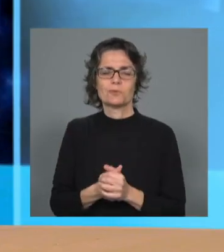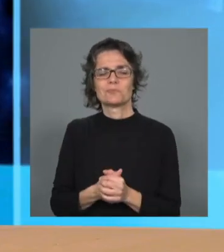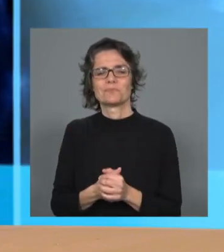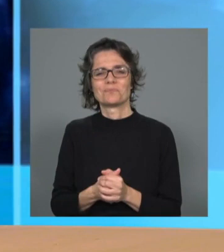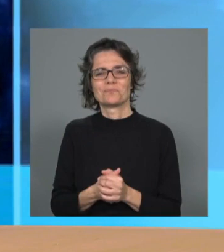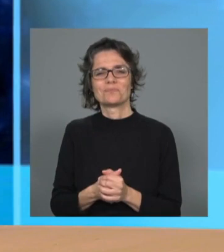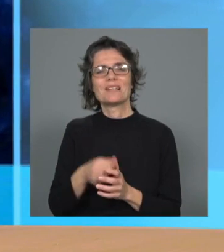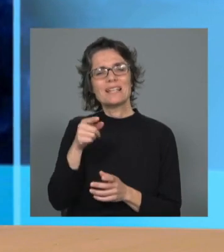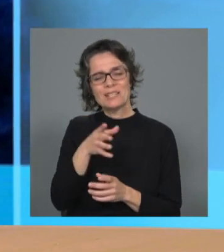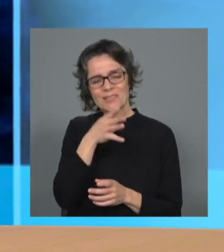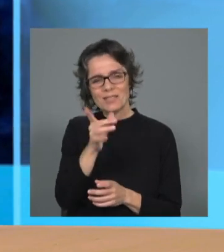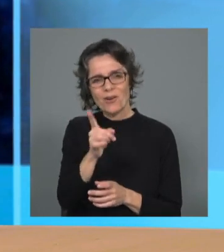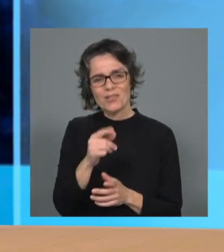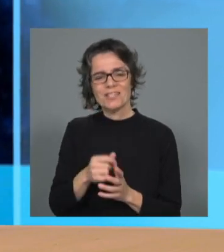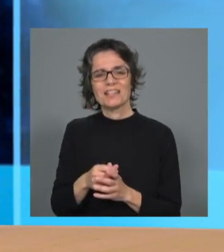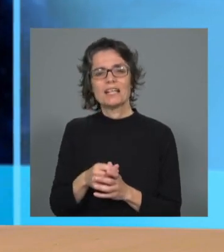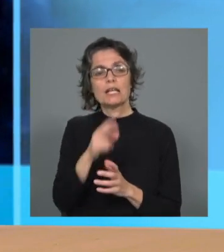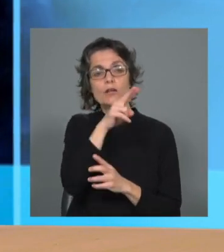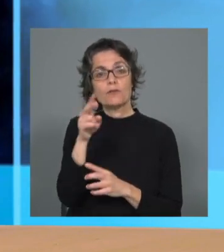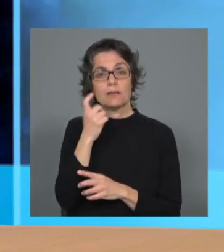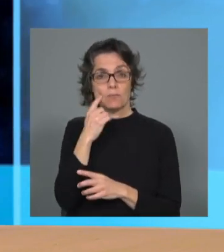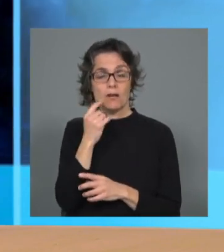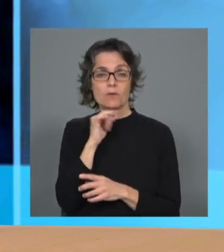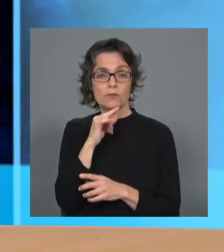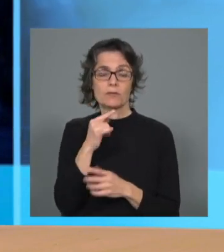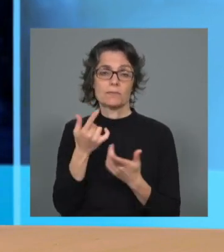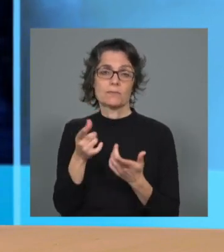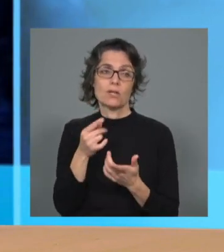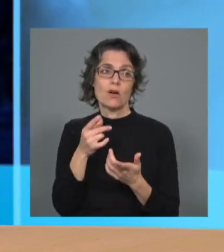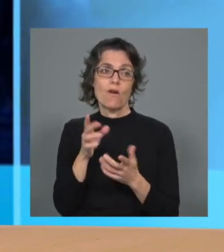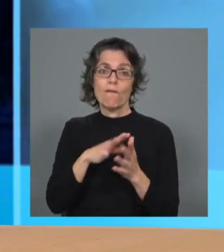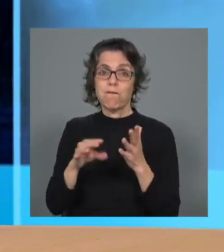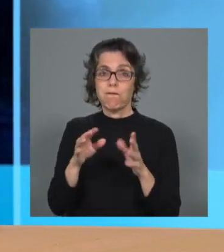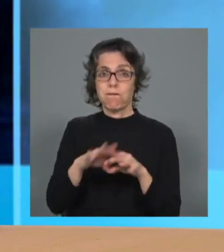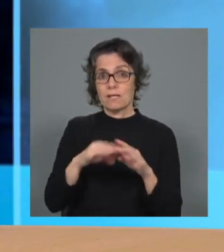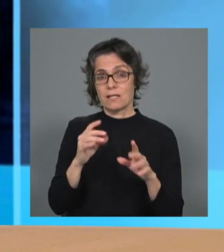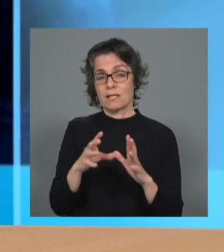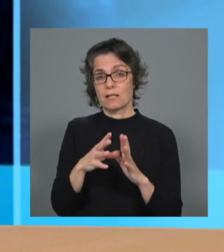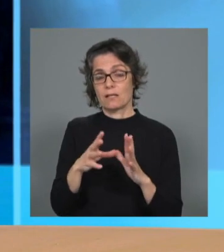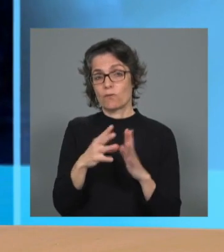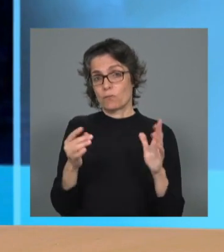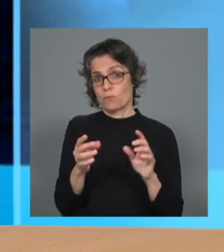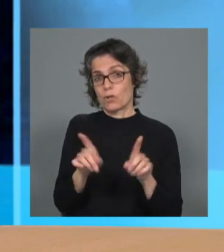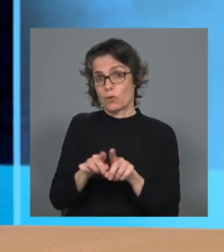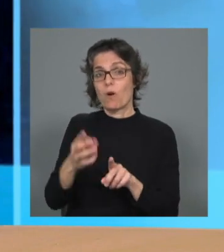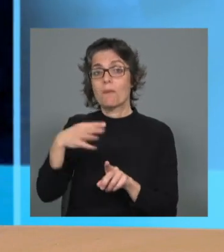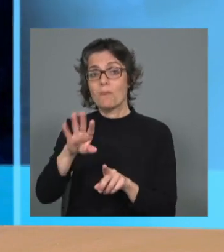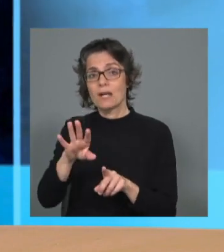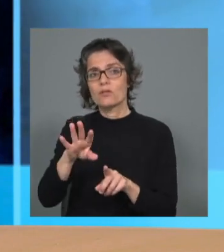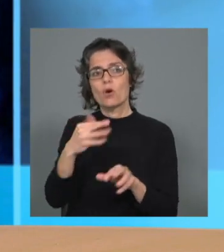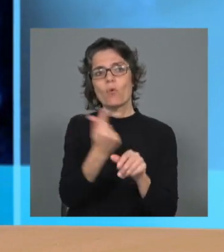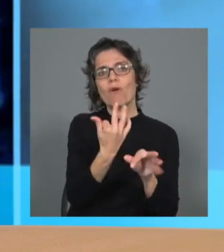que a visita pascal pode-se realizar no mesmo molde, mas com, digamos, vertentes ou